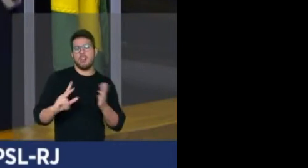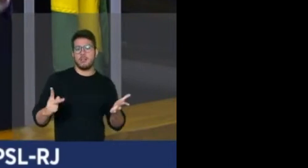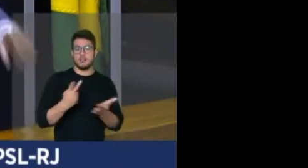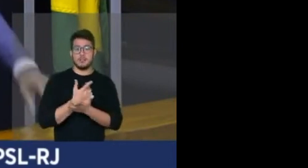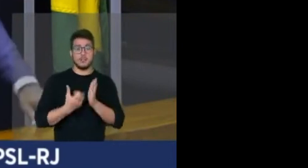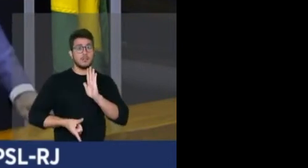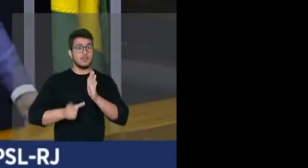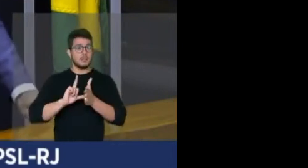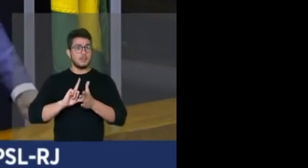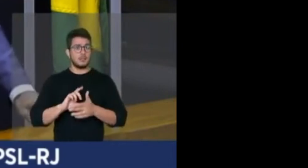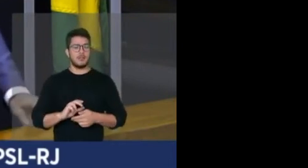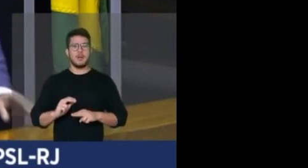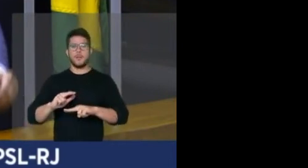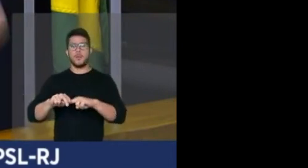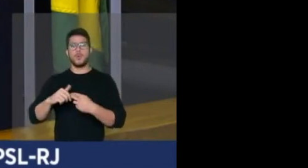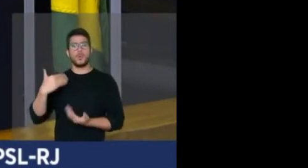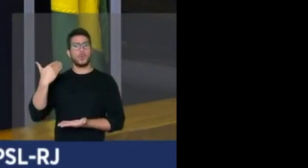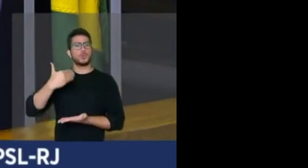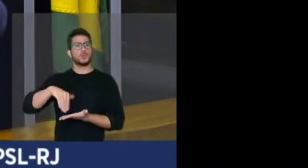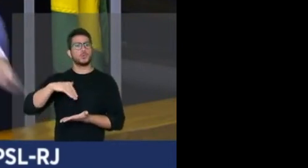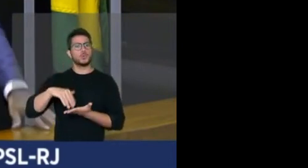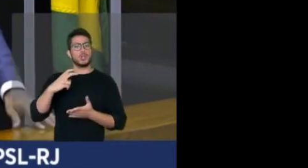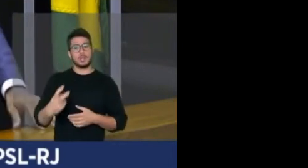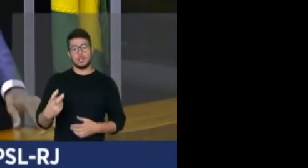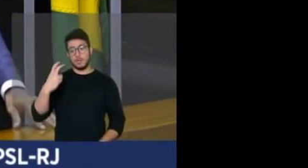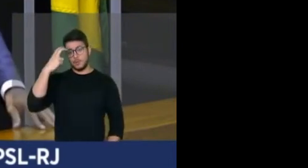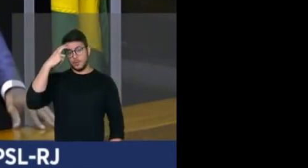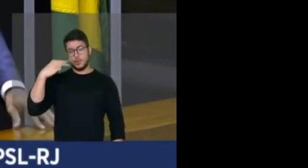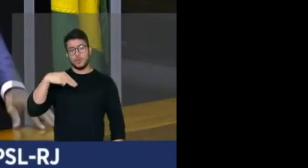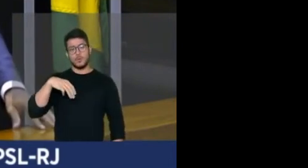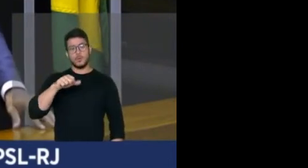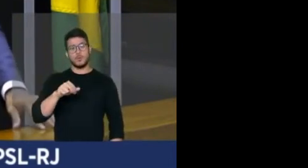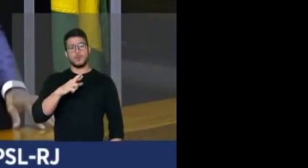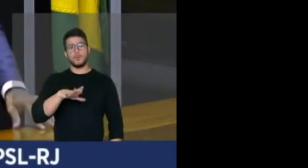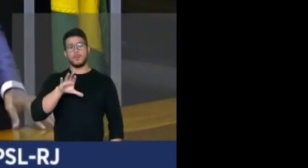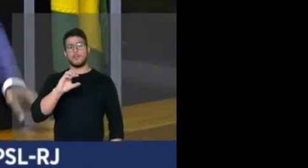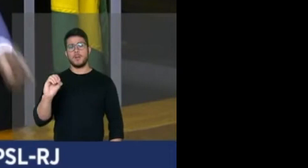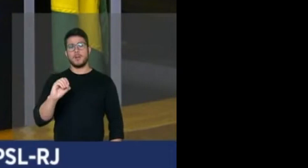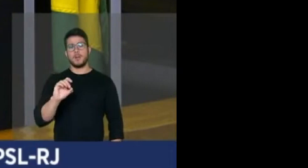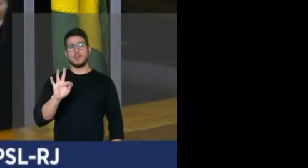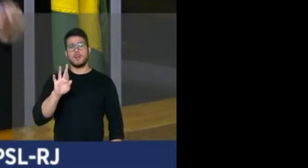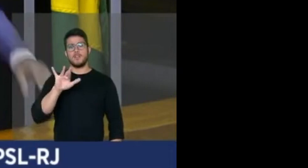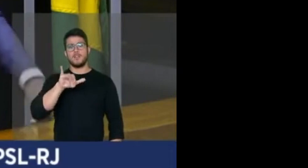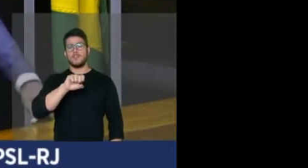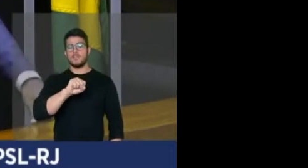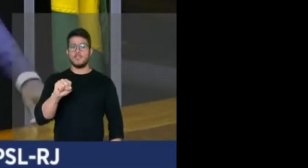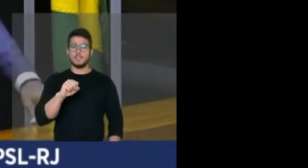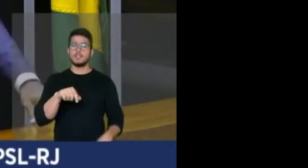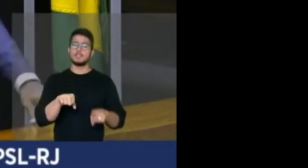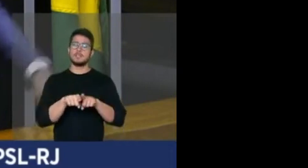o secretário de Cultura, Mário Frias, e o outro secretário, André Porciuncla, estão agora